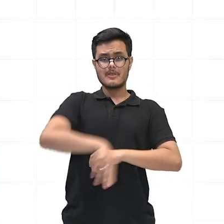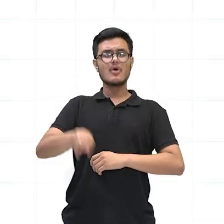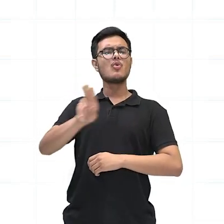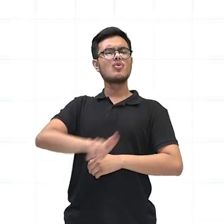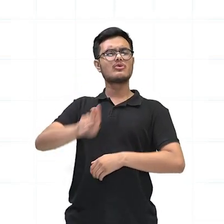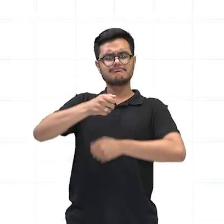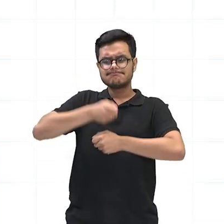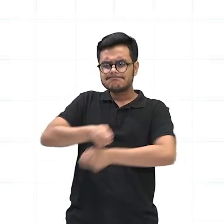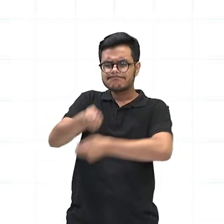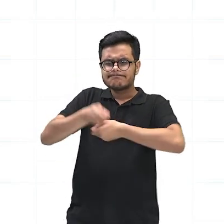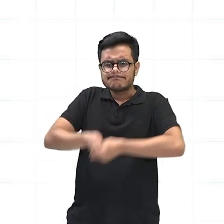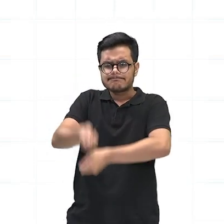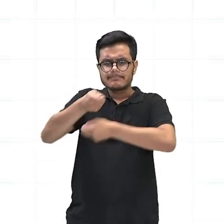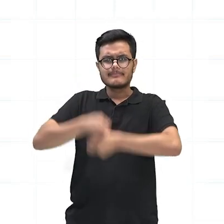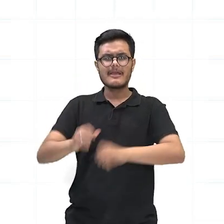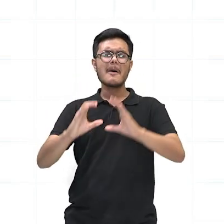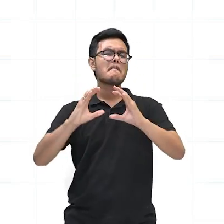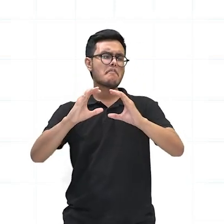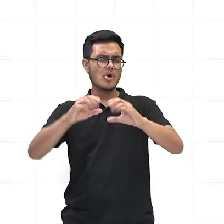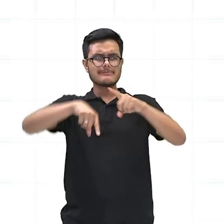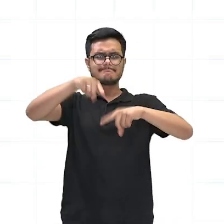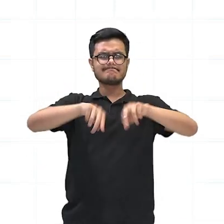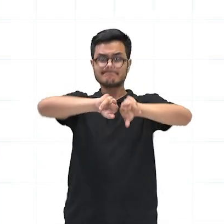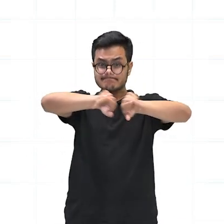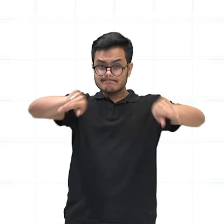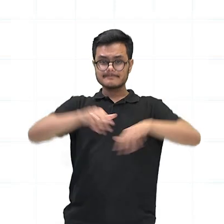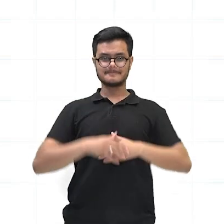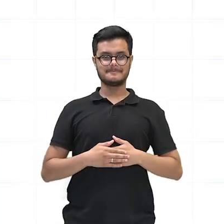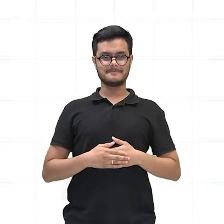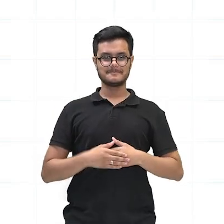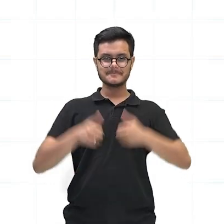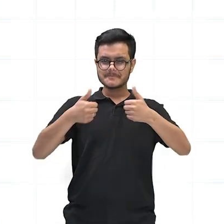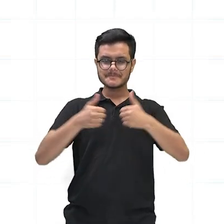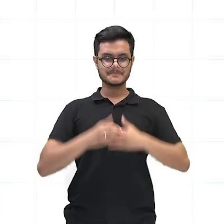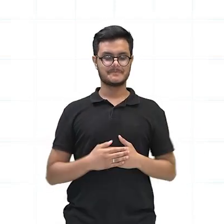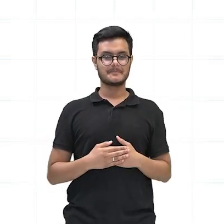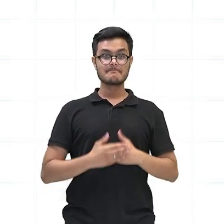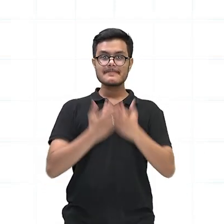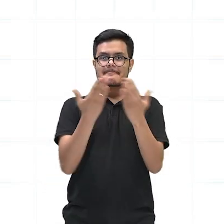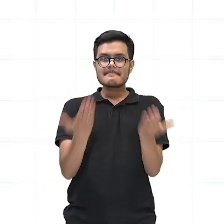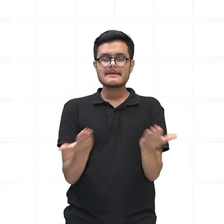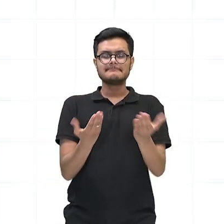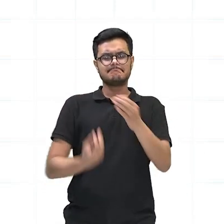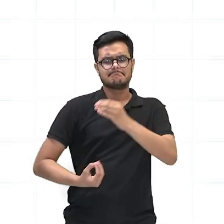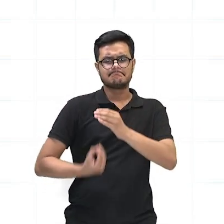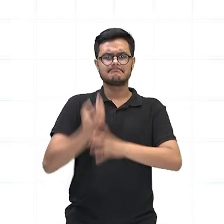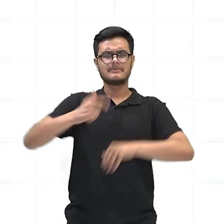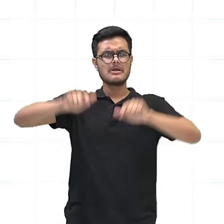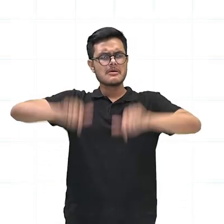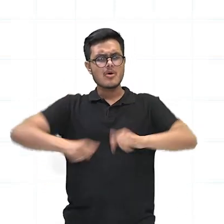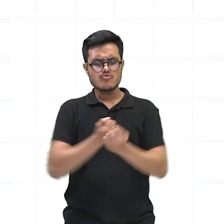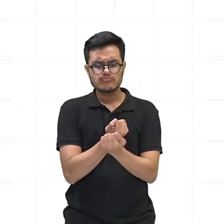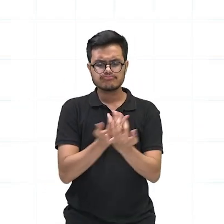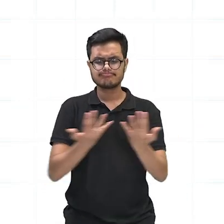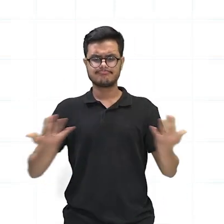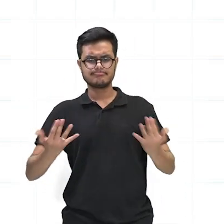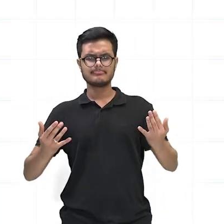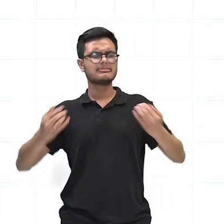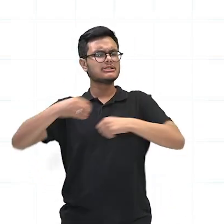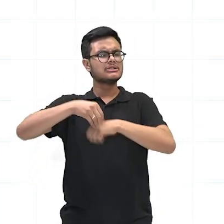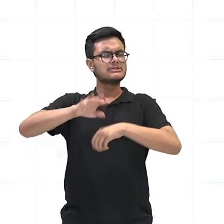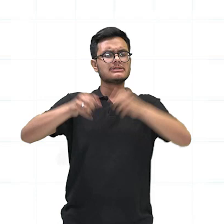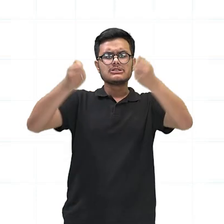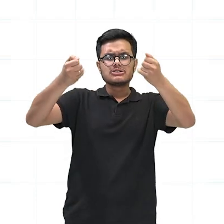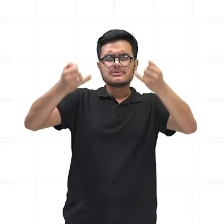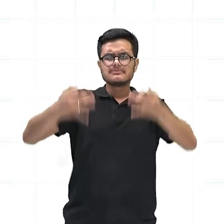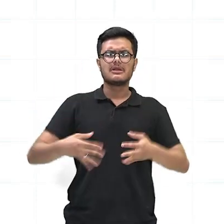para empurrar objetos, certo? O surgimento do hóquei na grama, propriamente dito, ou seja,